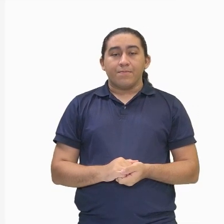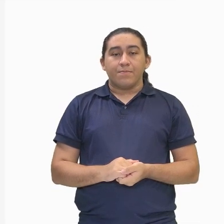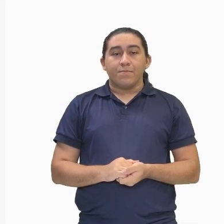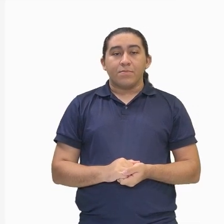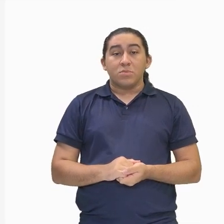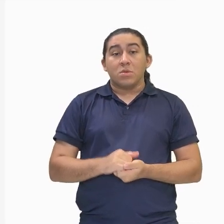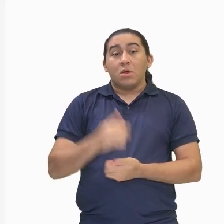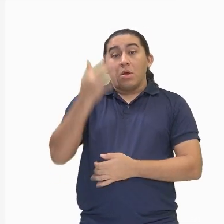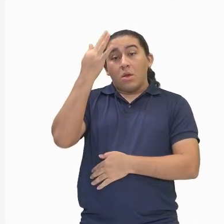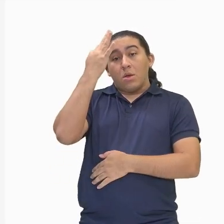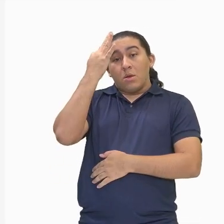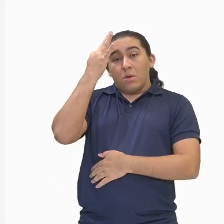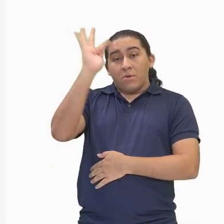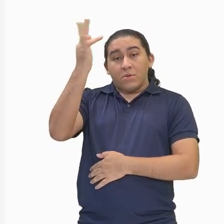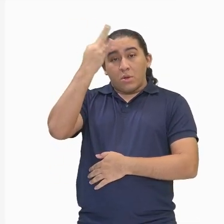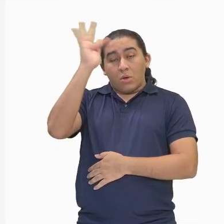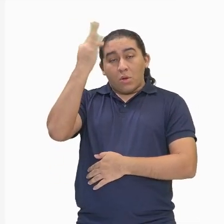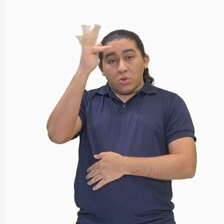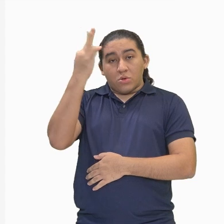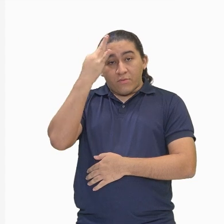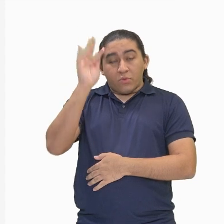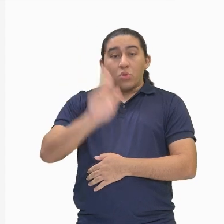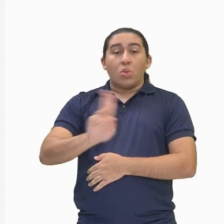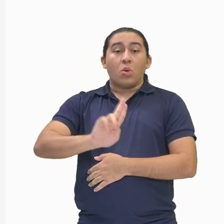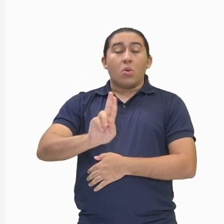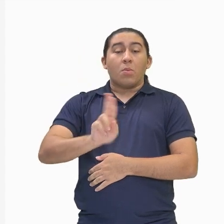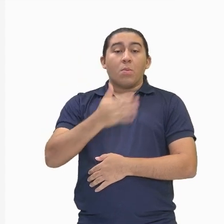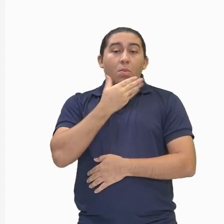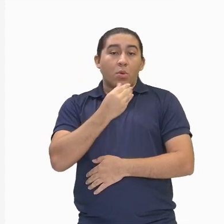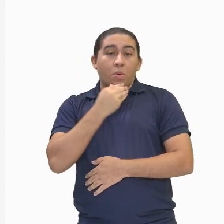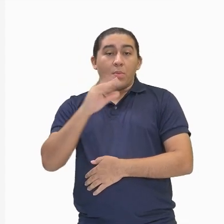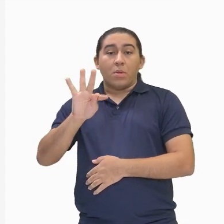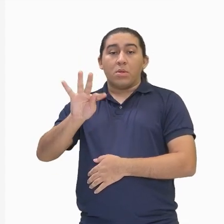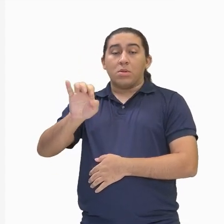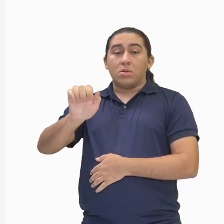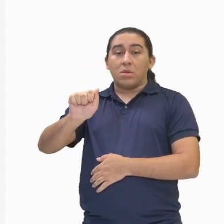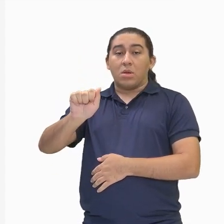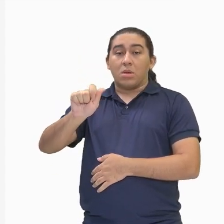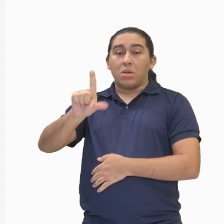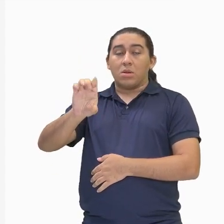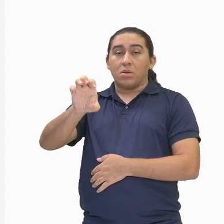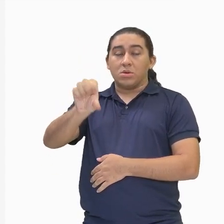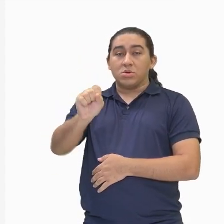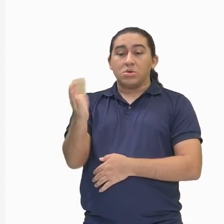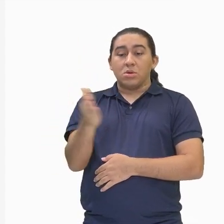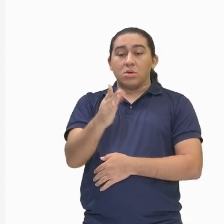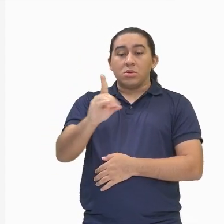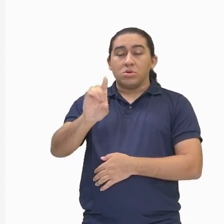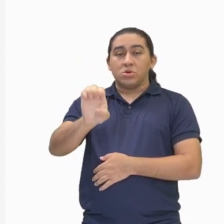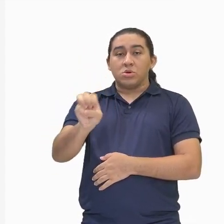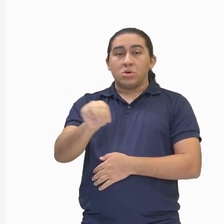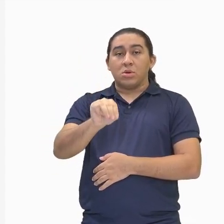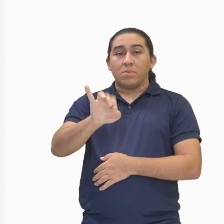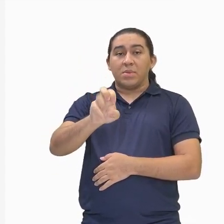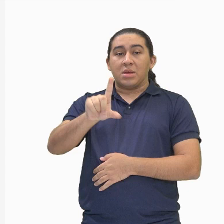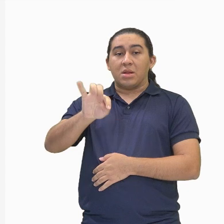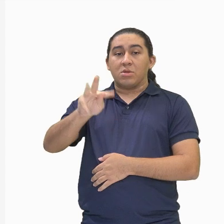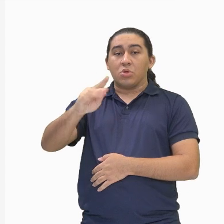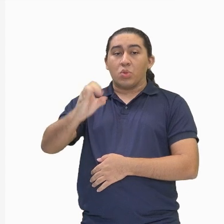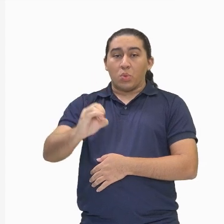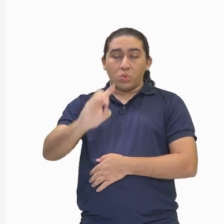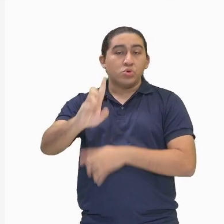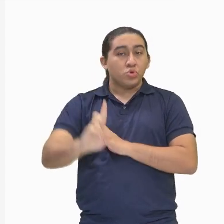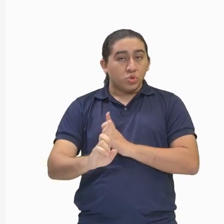filósofo grego Tales de Mileto quem descobriu, por meio de uma experiência, que as